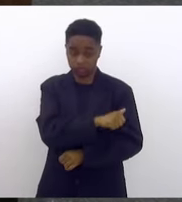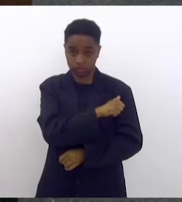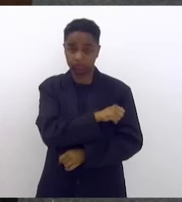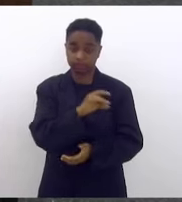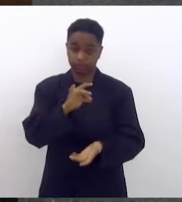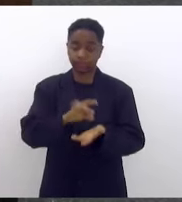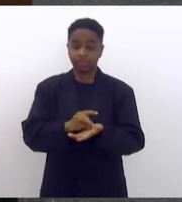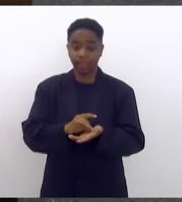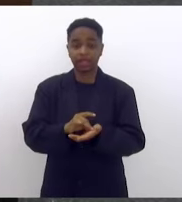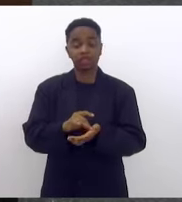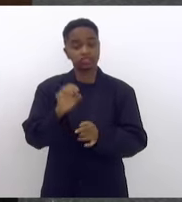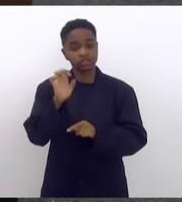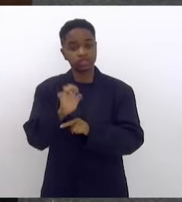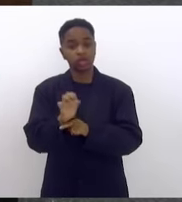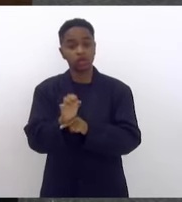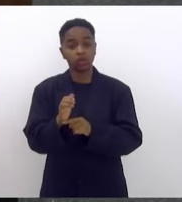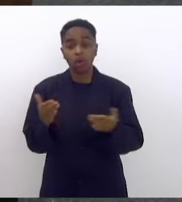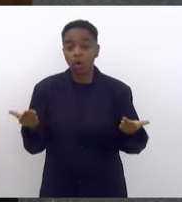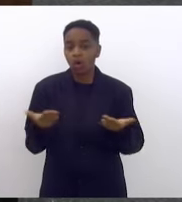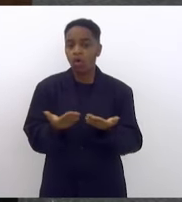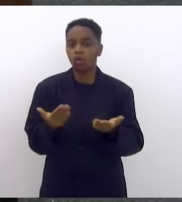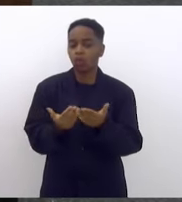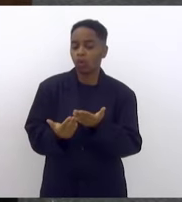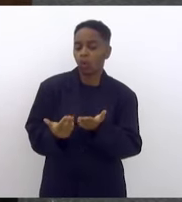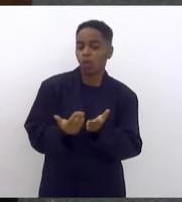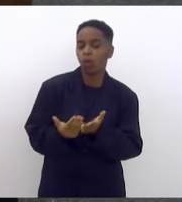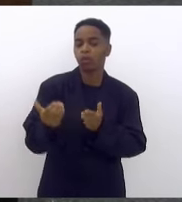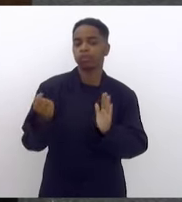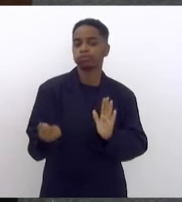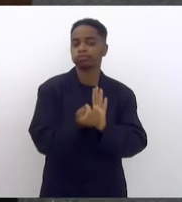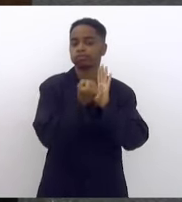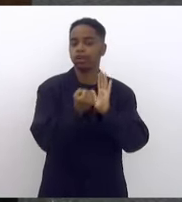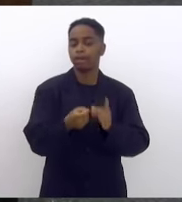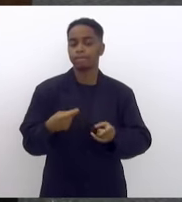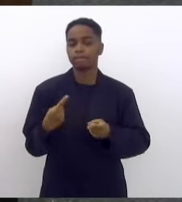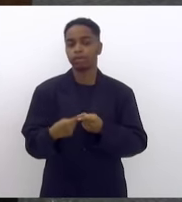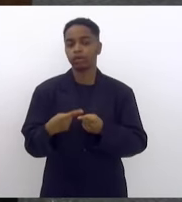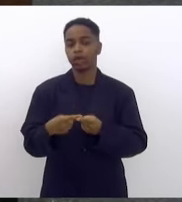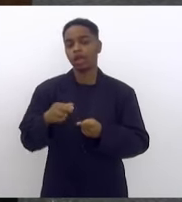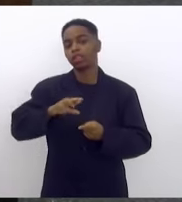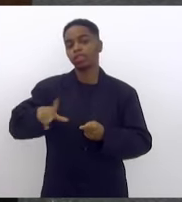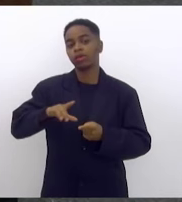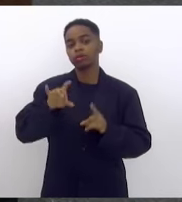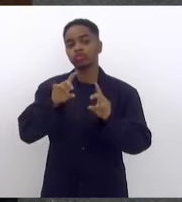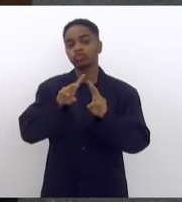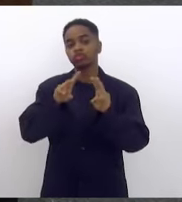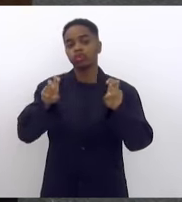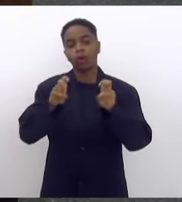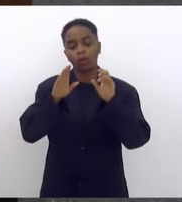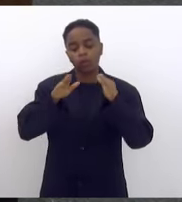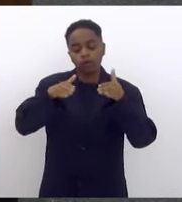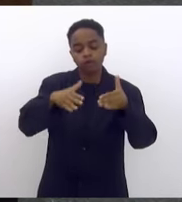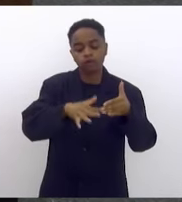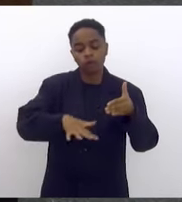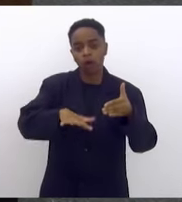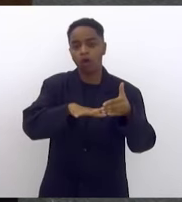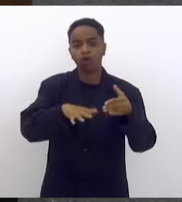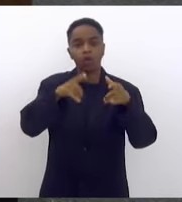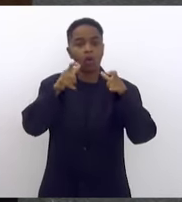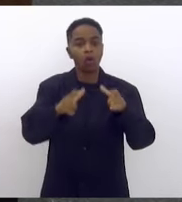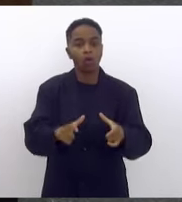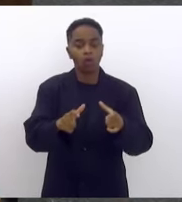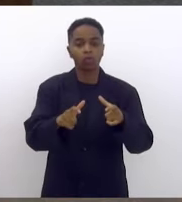estado pioneiro a partir de hoje, porque não é só sobre os recortes de onde o